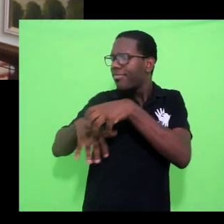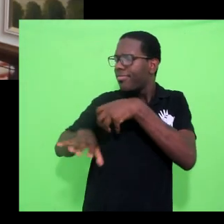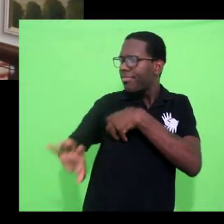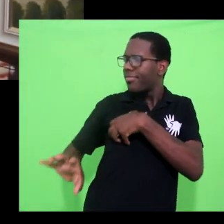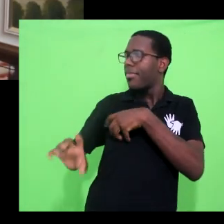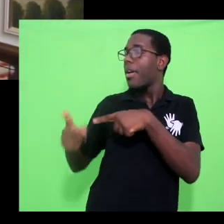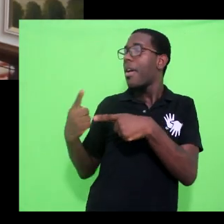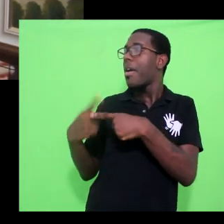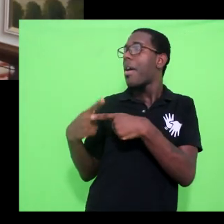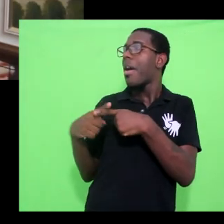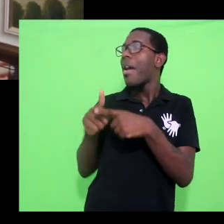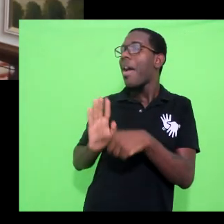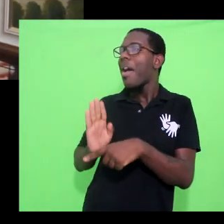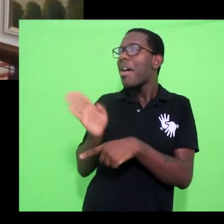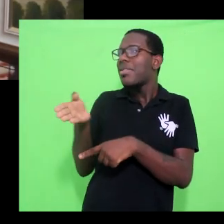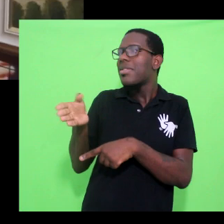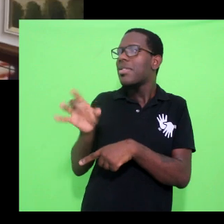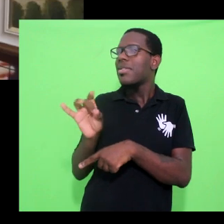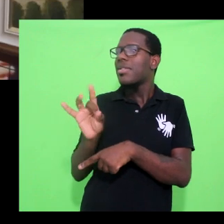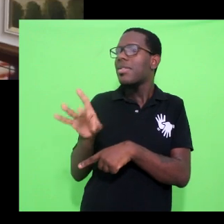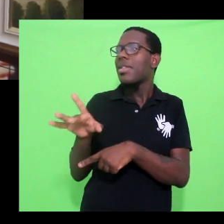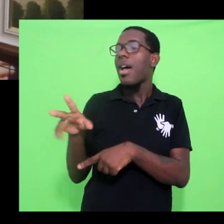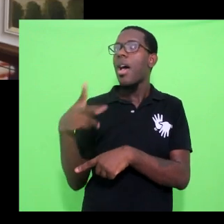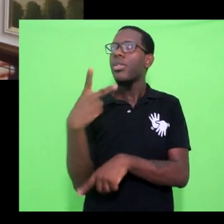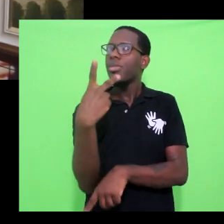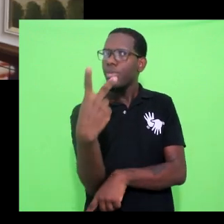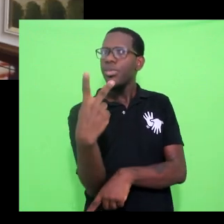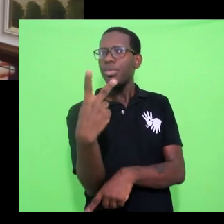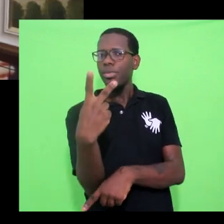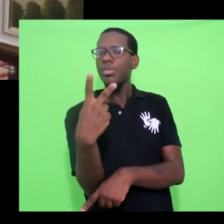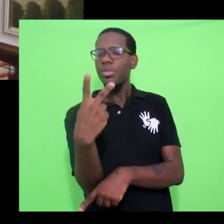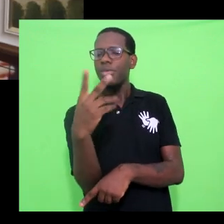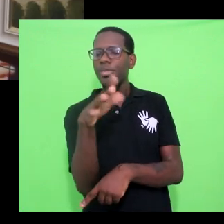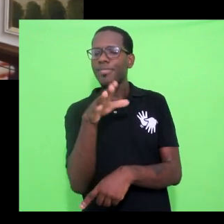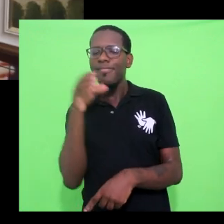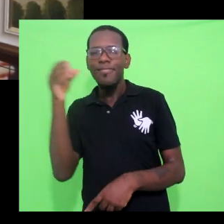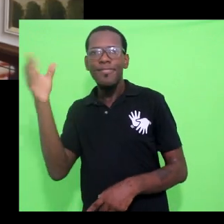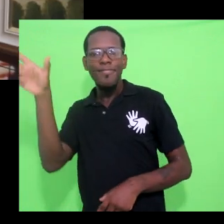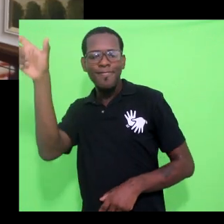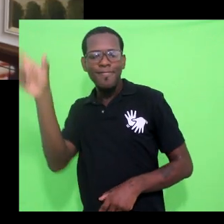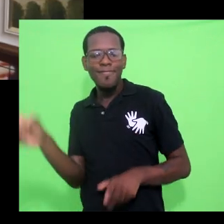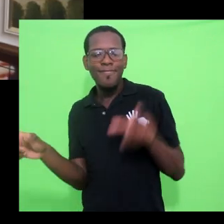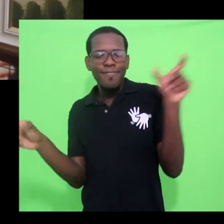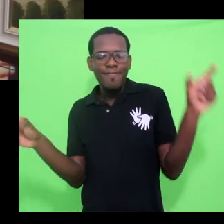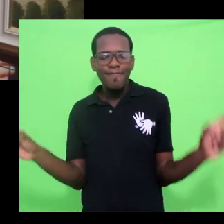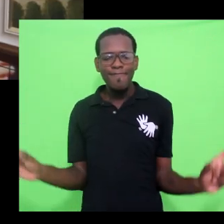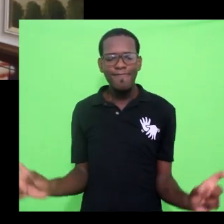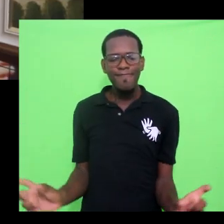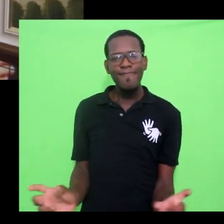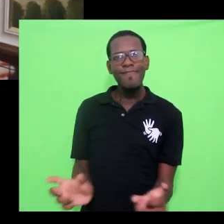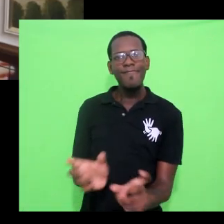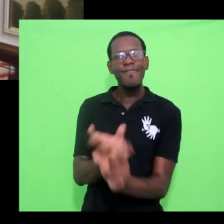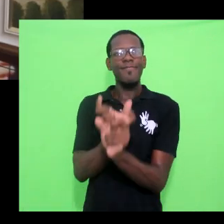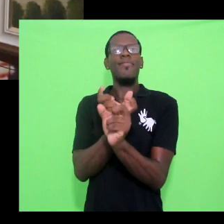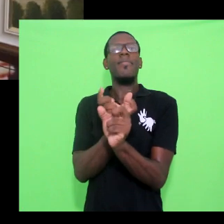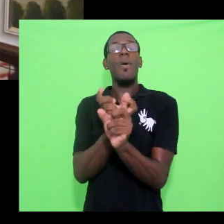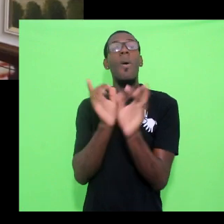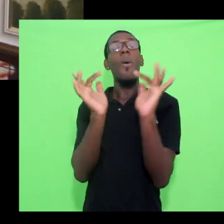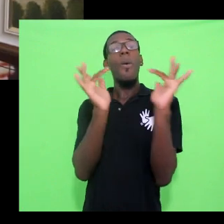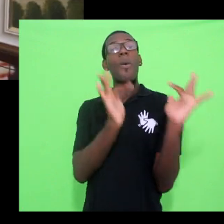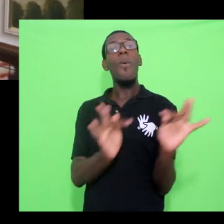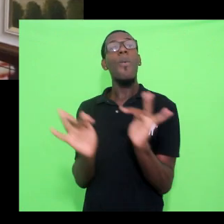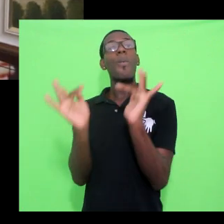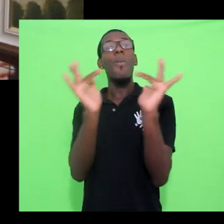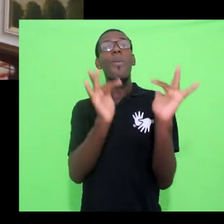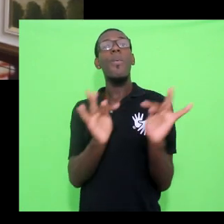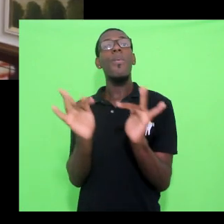através do conhecimento de história oral, através de buscas de entrevista no nível antropológico, né, quando você tem acesso não